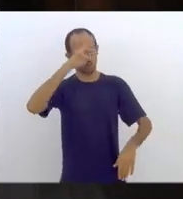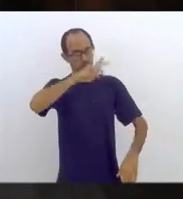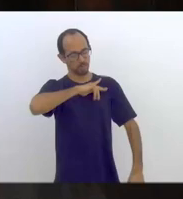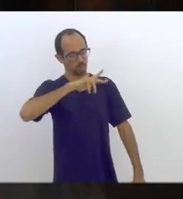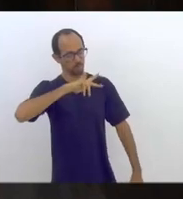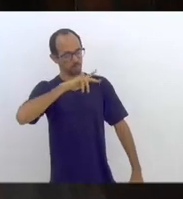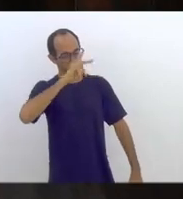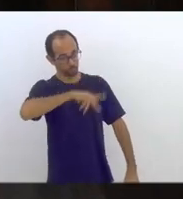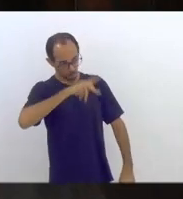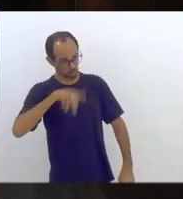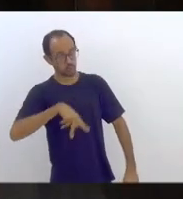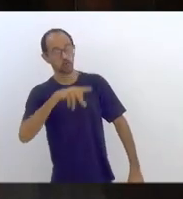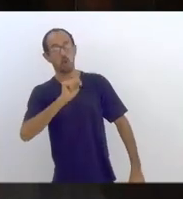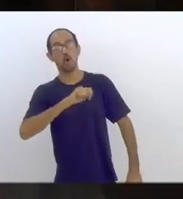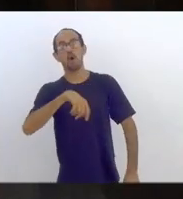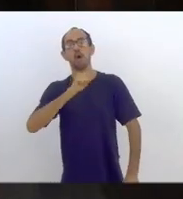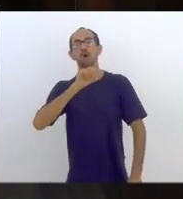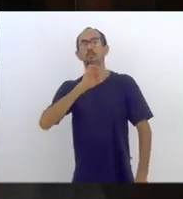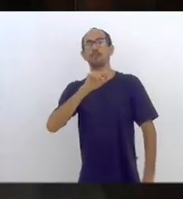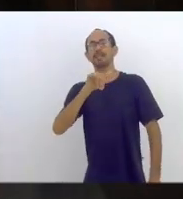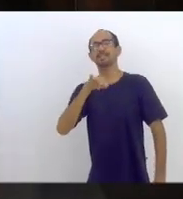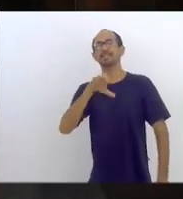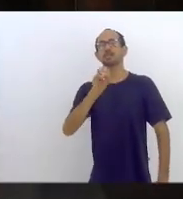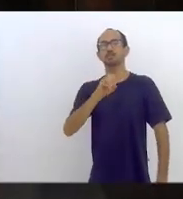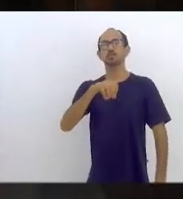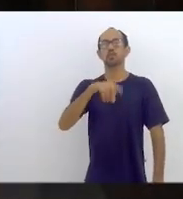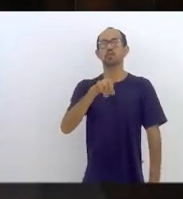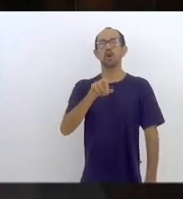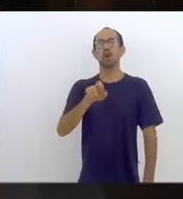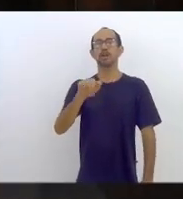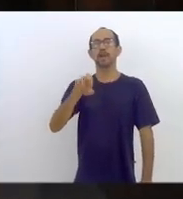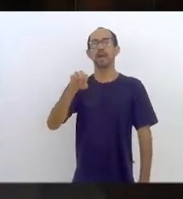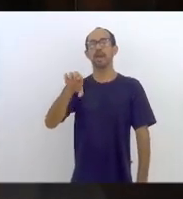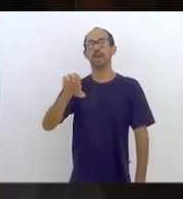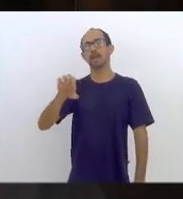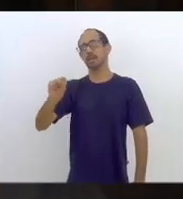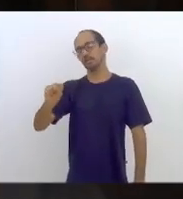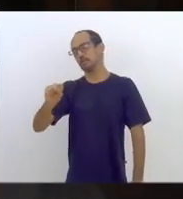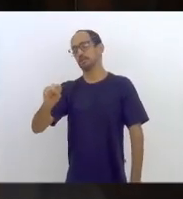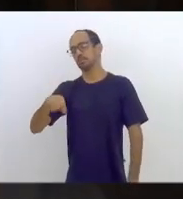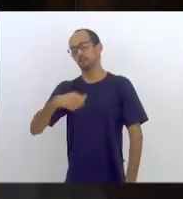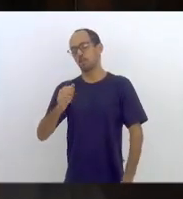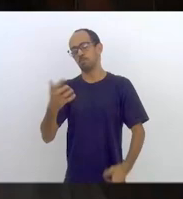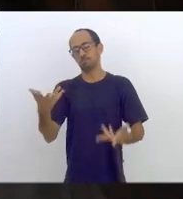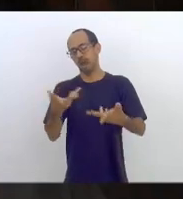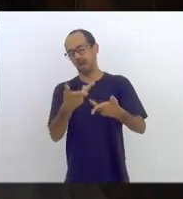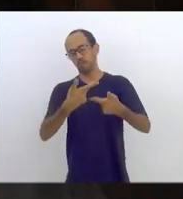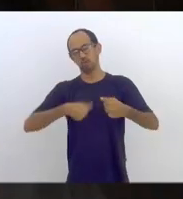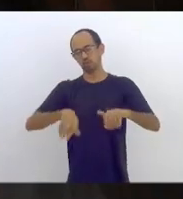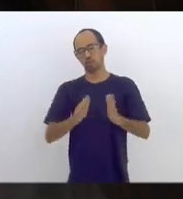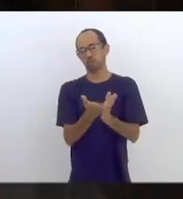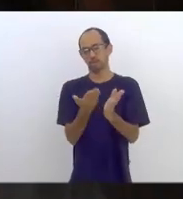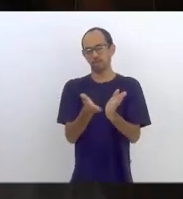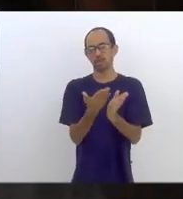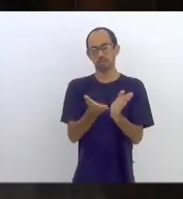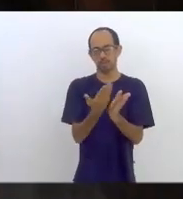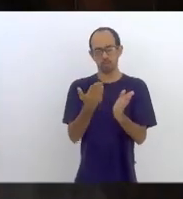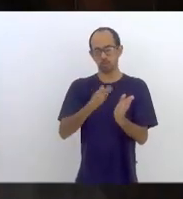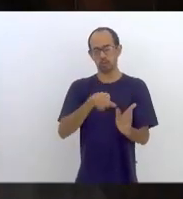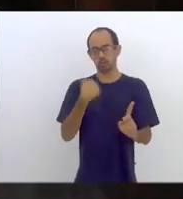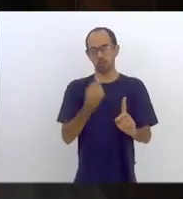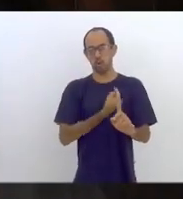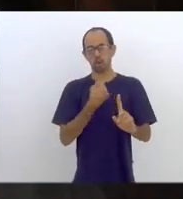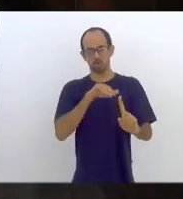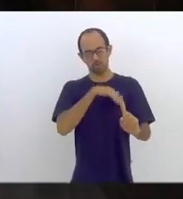Francisco Dornelles pela bela pelo Belo livro que ele nos deu a honra de conhecer